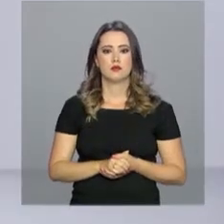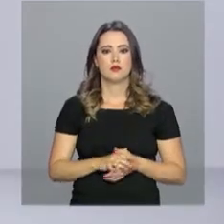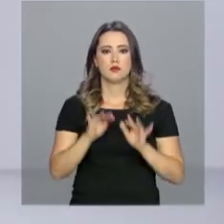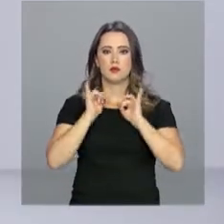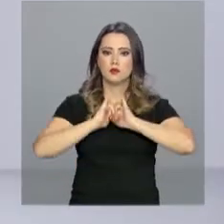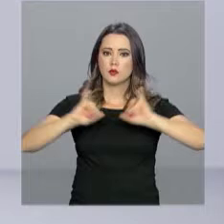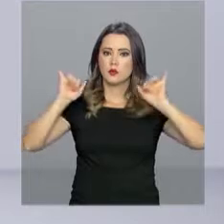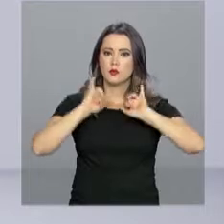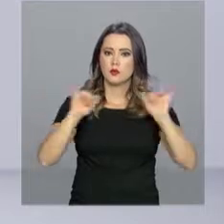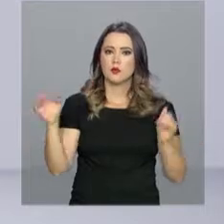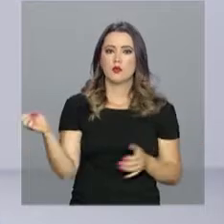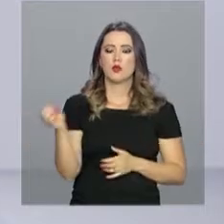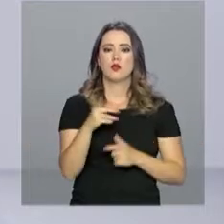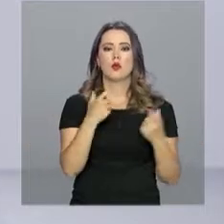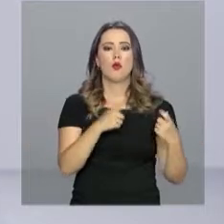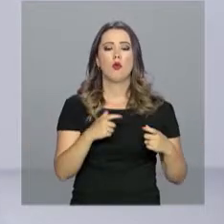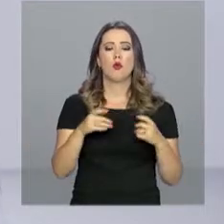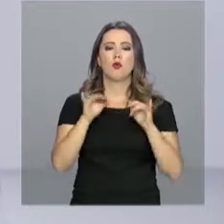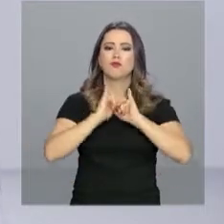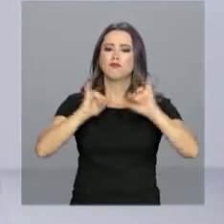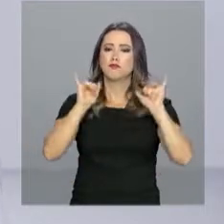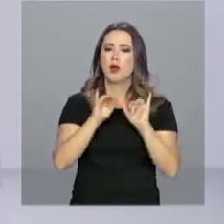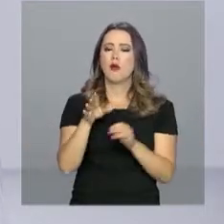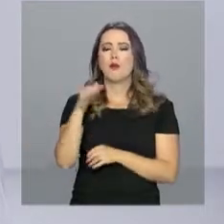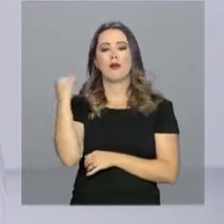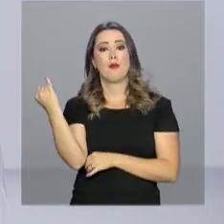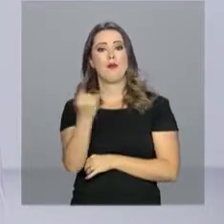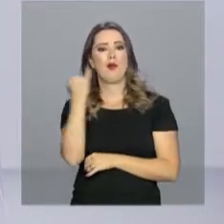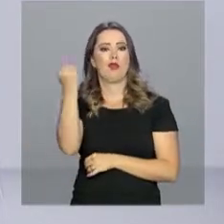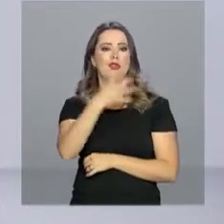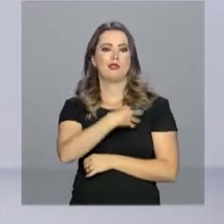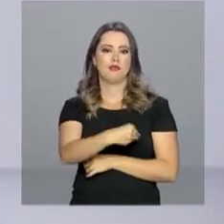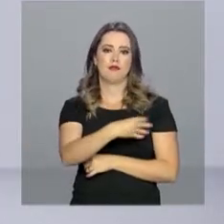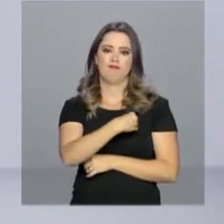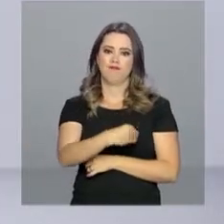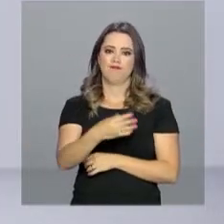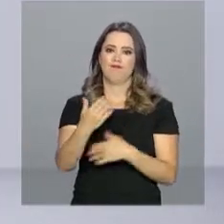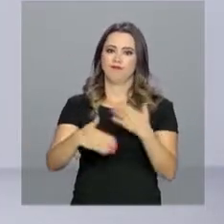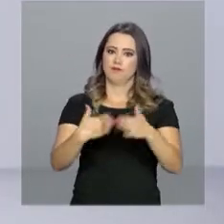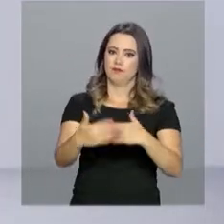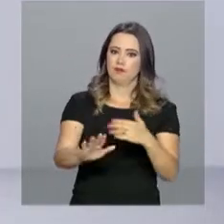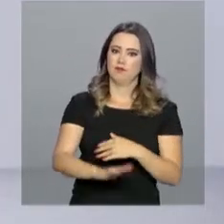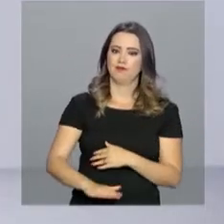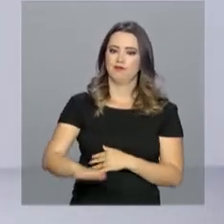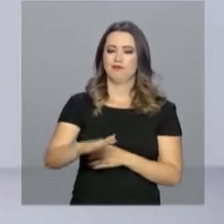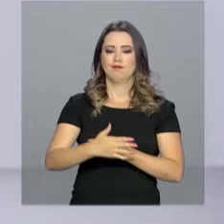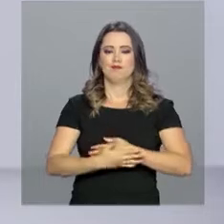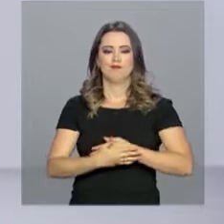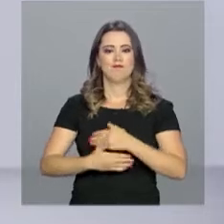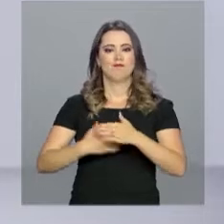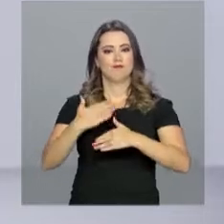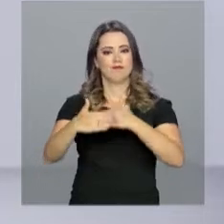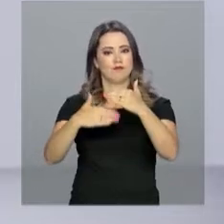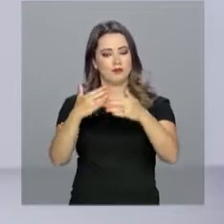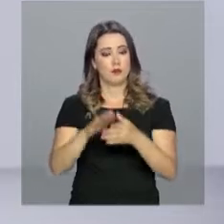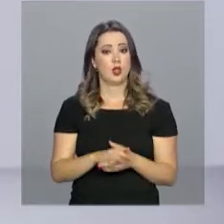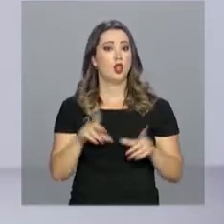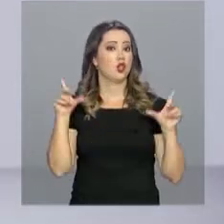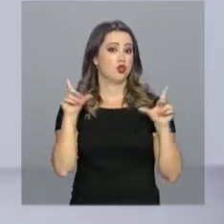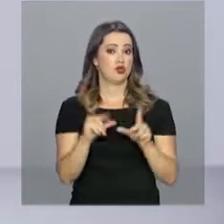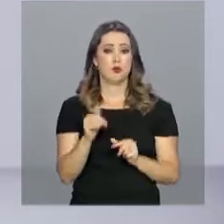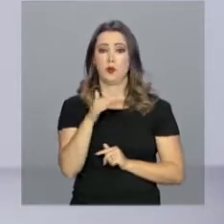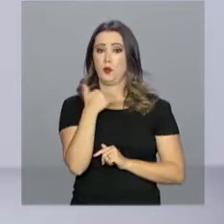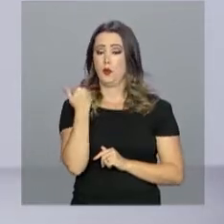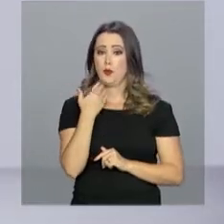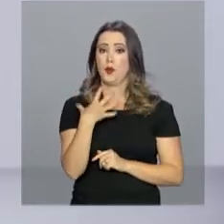lançada uma nova campanha para reforçar a importância do leite materno no desenvolvimento das crianças além de reduzir a mortalidade